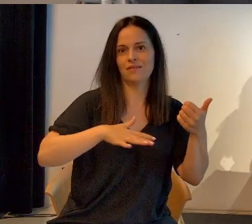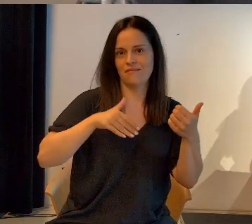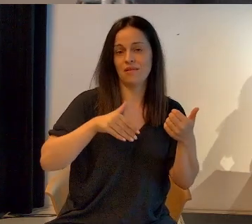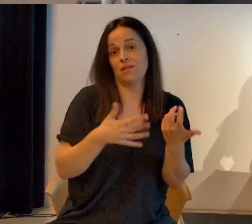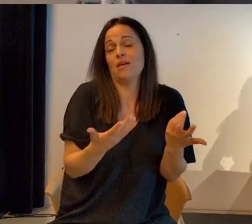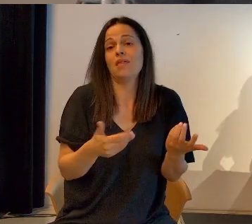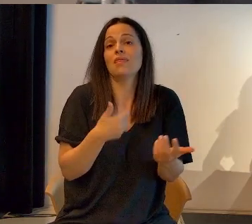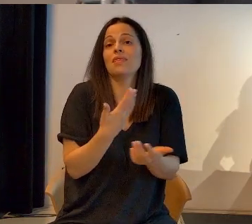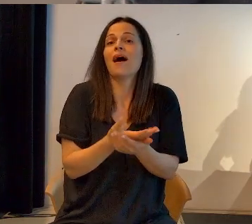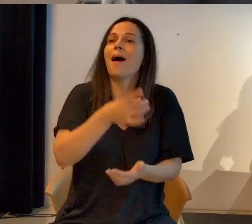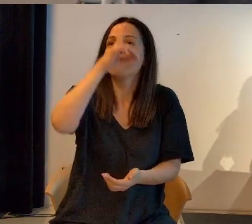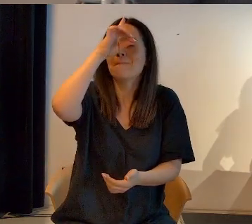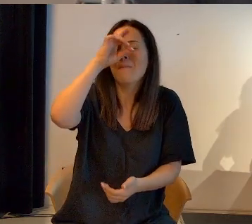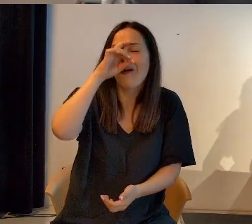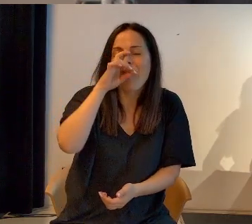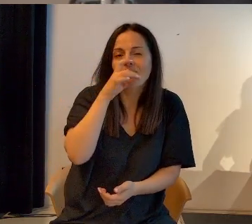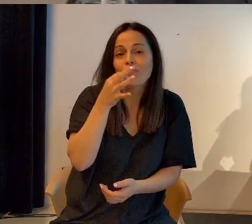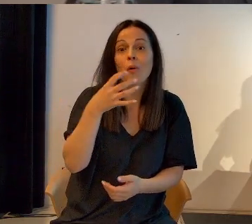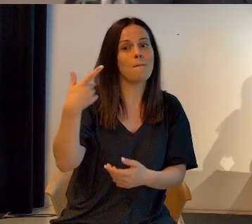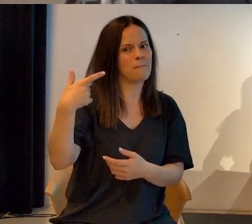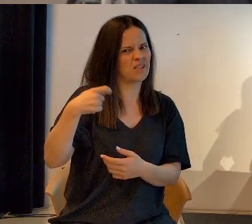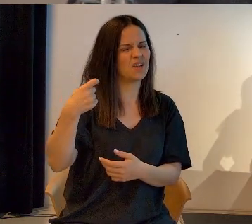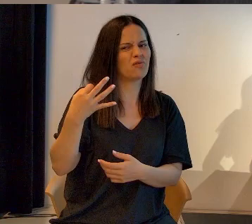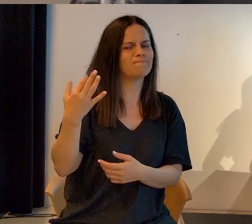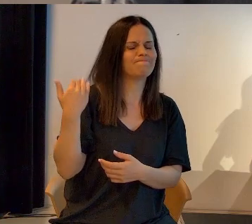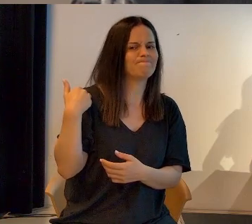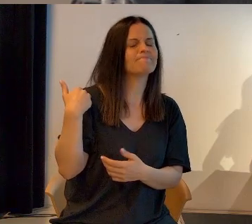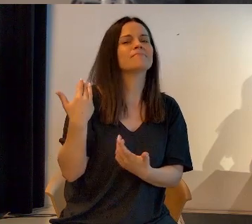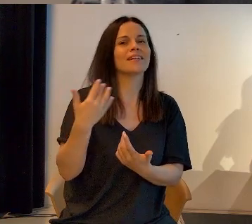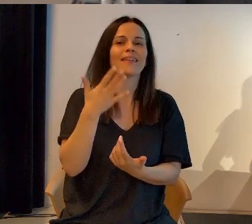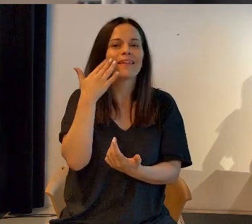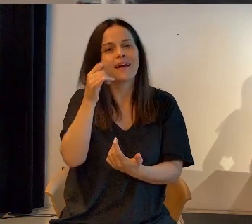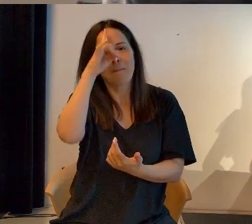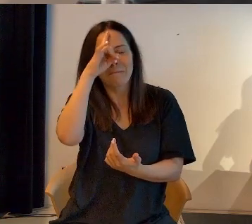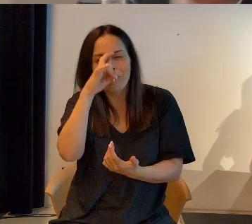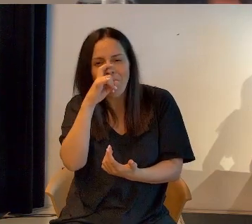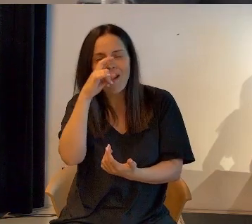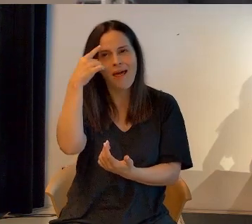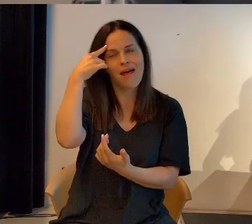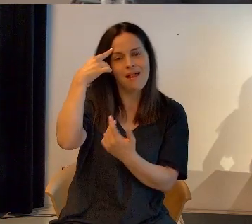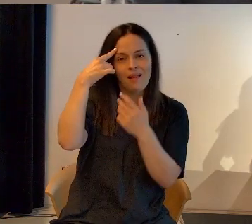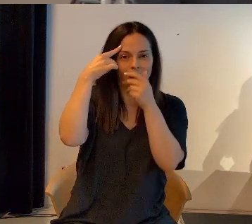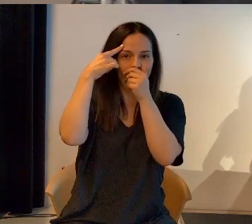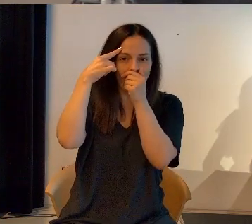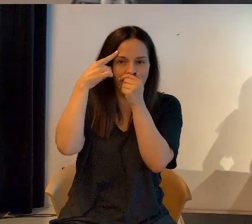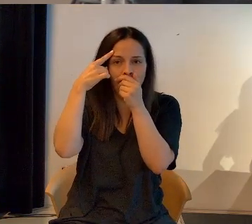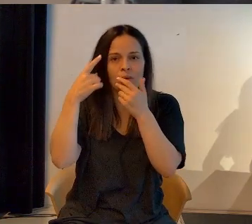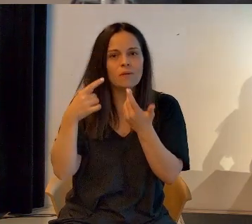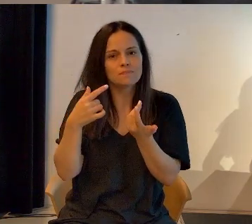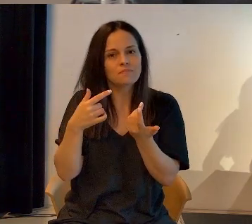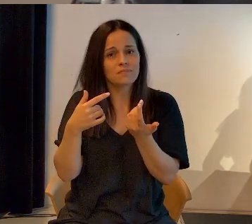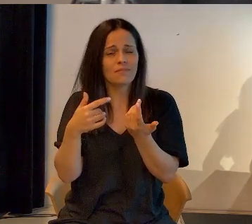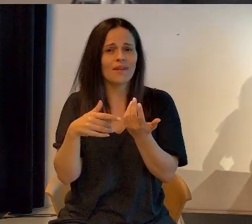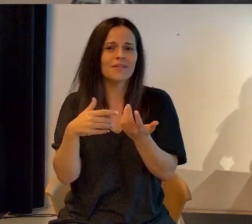trazer as memórias, como o Sr. Presidente na altura solicitou, que trouxéssemos já as memórias para agora, também para esta altura